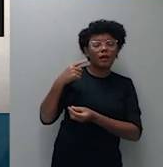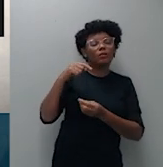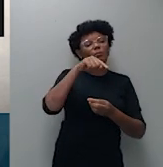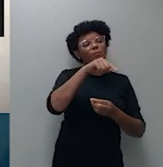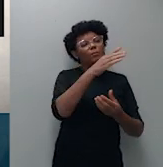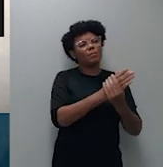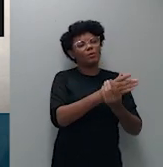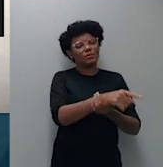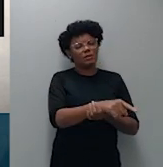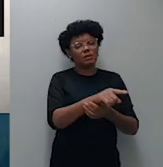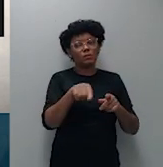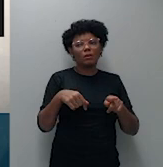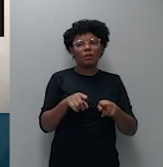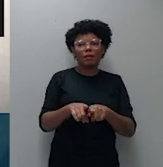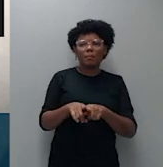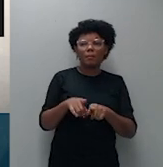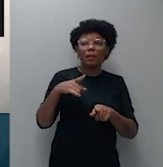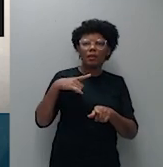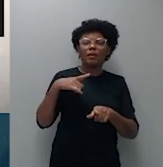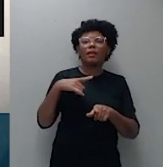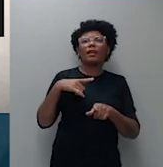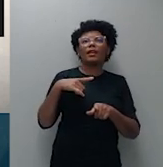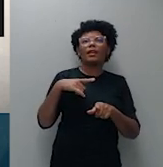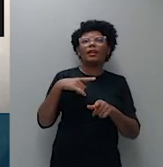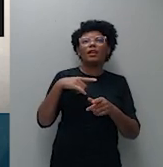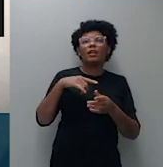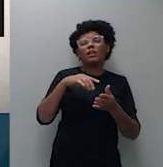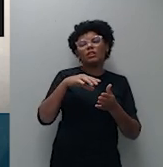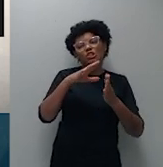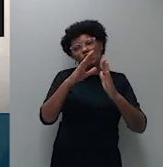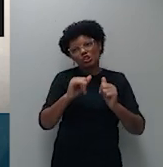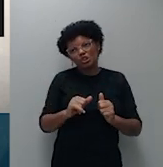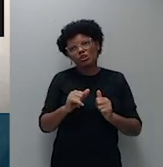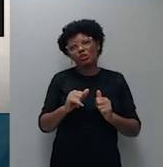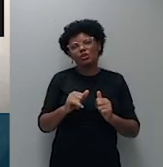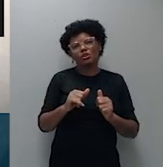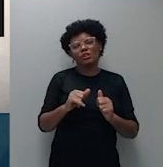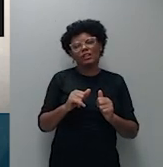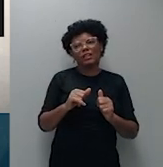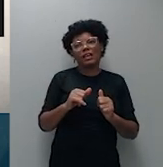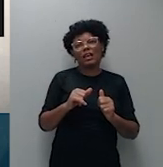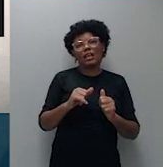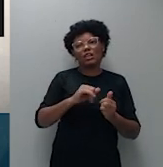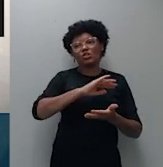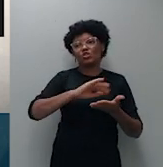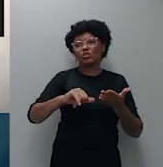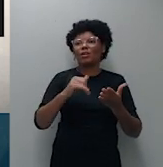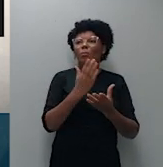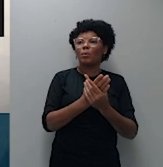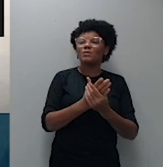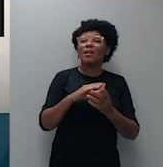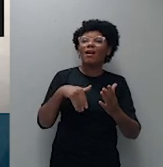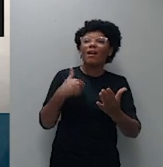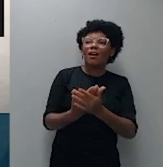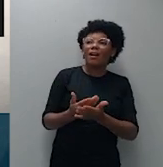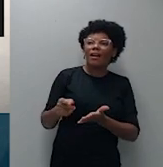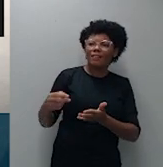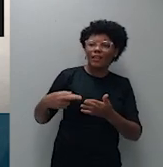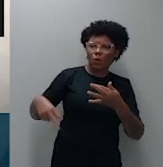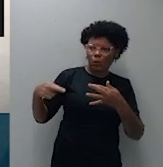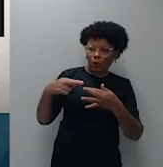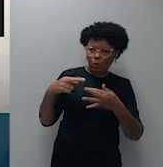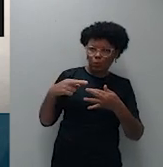caso em julgamento e suspensão do processo até o julgamento do recurso